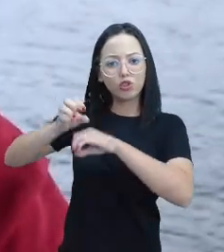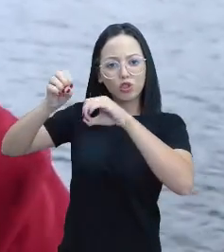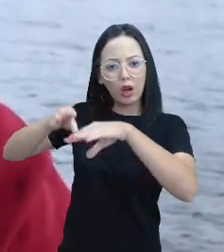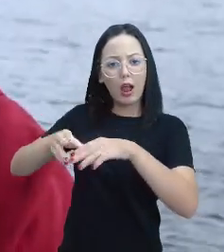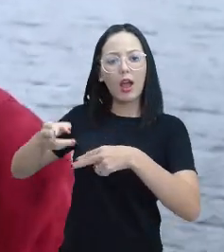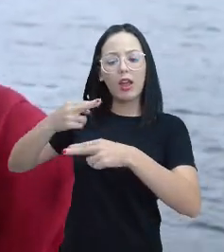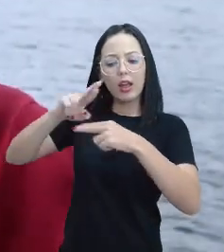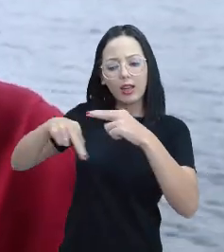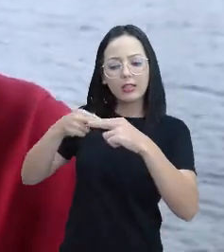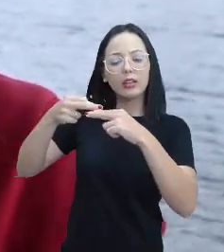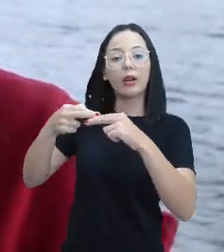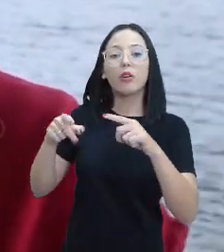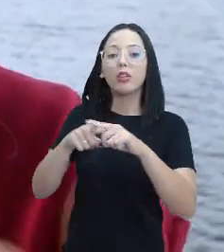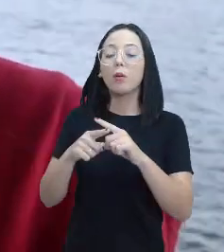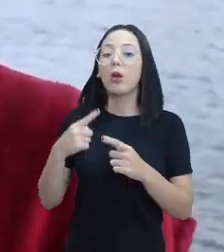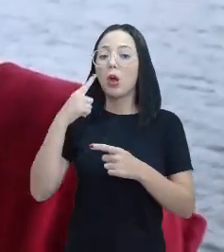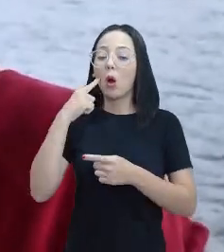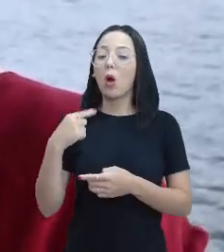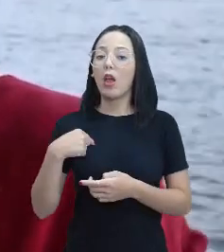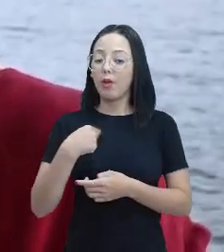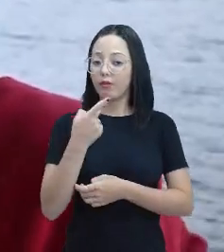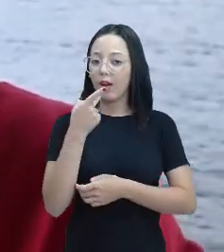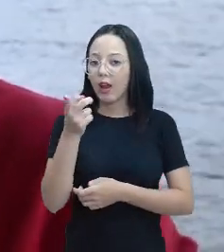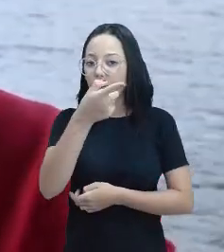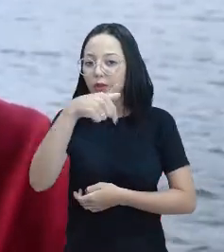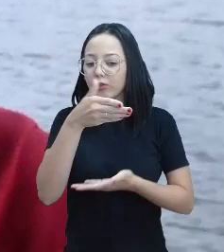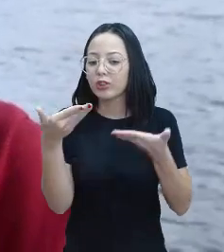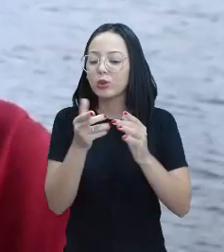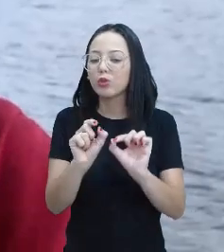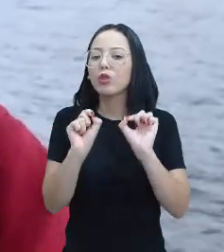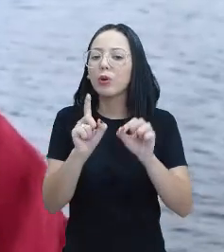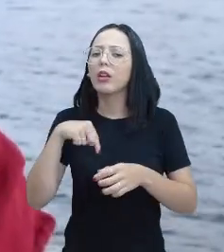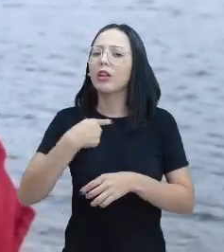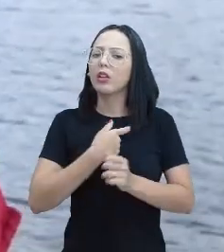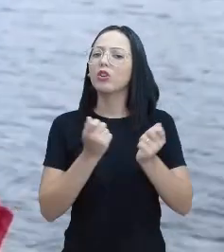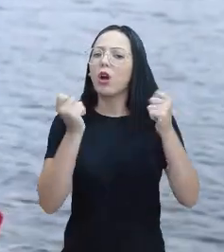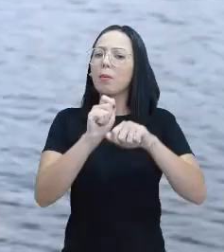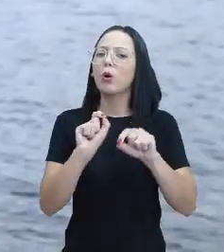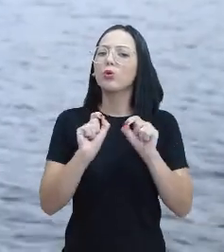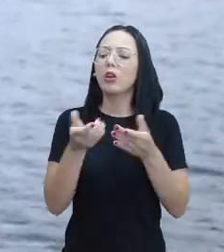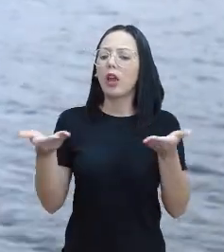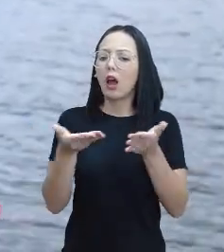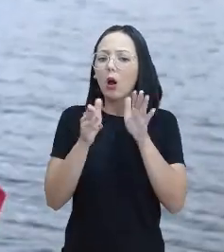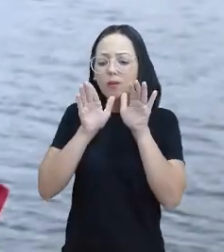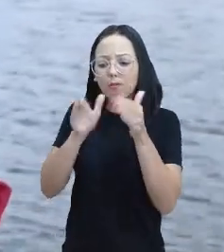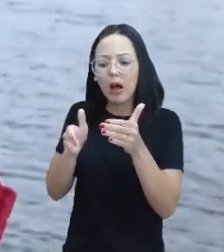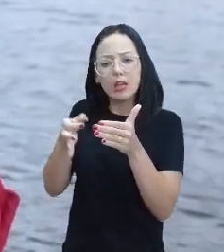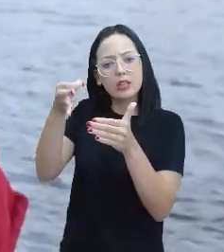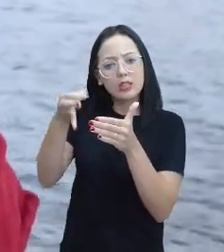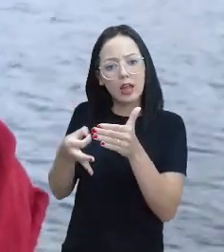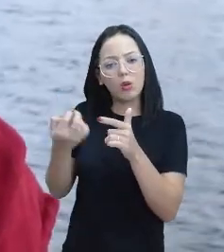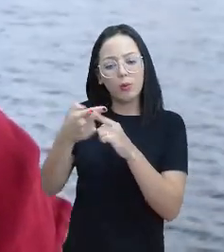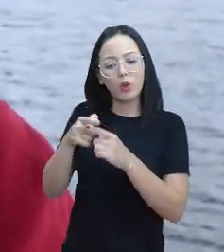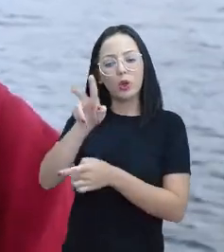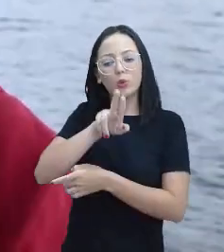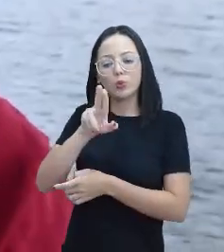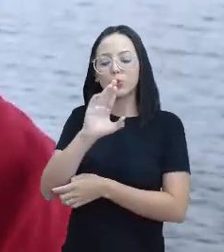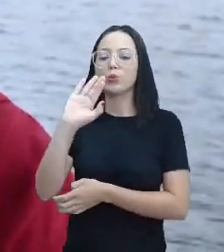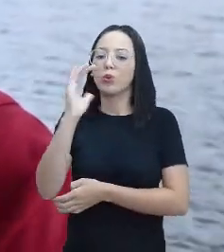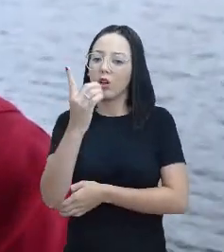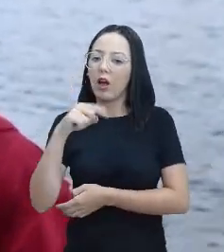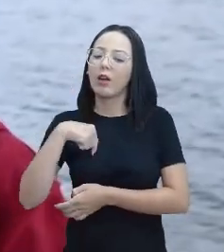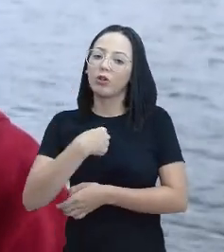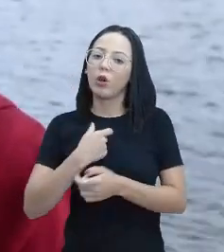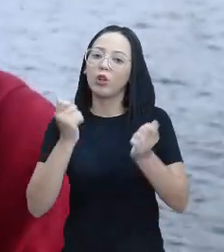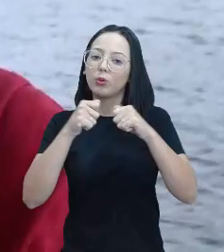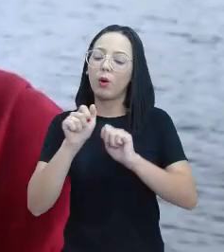inclusive, pegando um gancho em tudo isso, a minha fala para vocês hoje é que a gente possa dar esse destino adequado. O consumo, claro, a gente